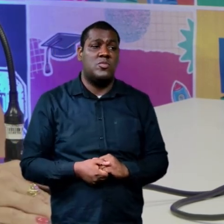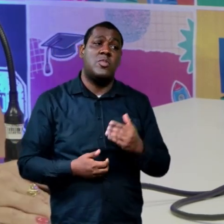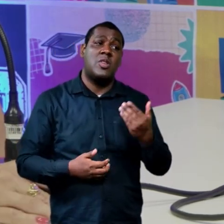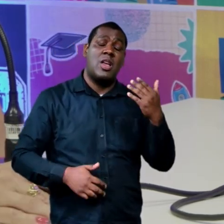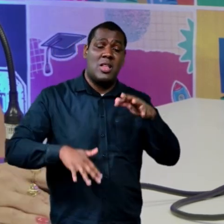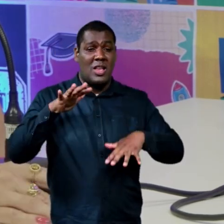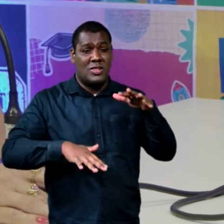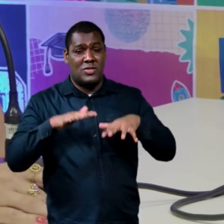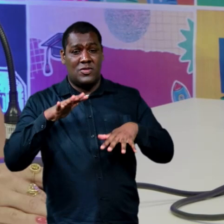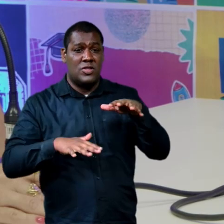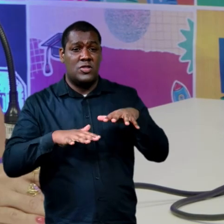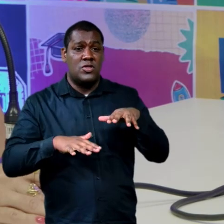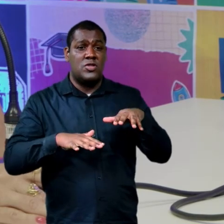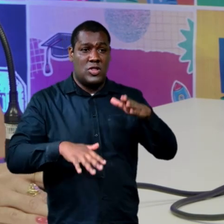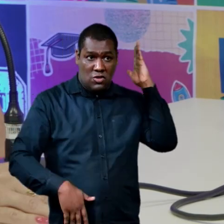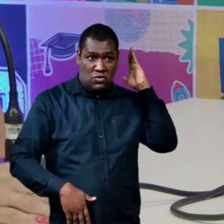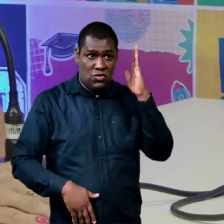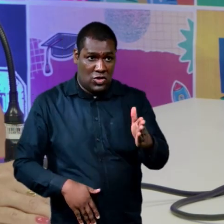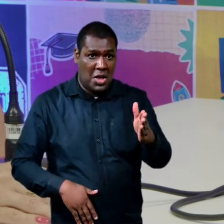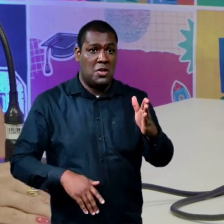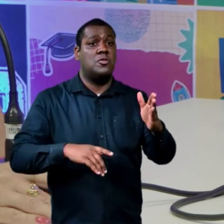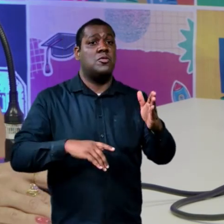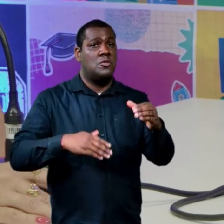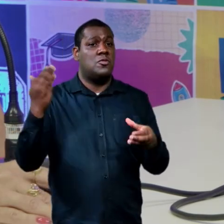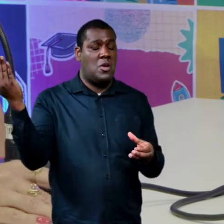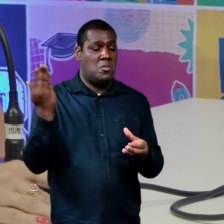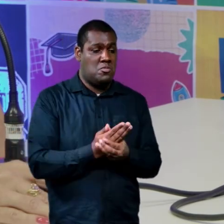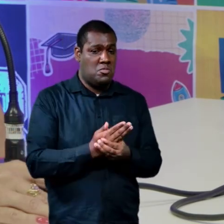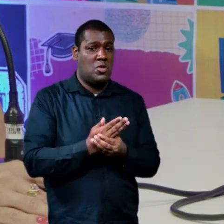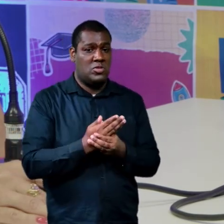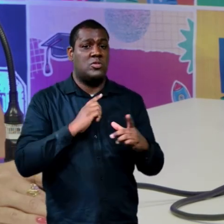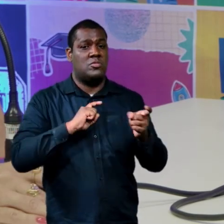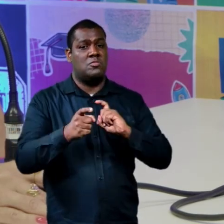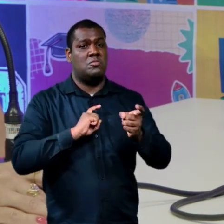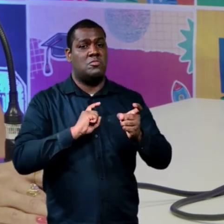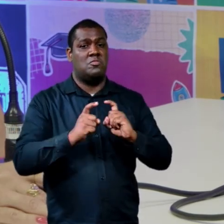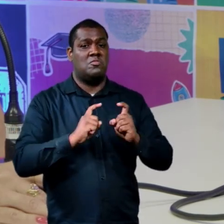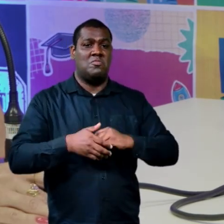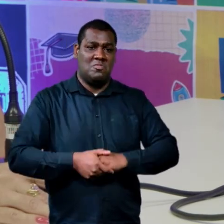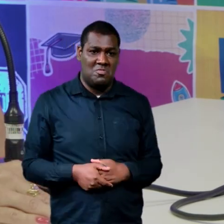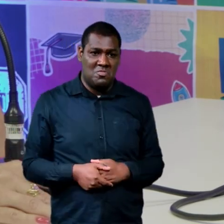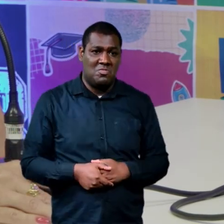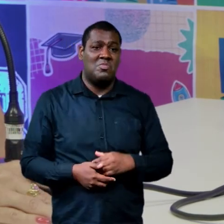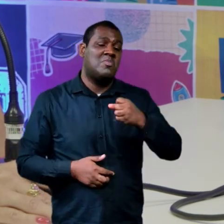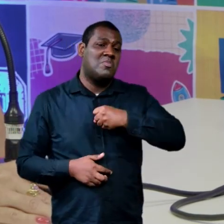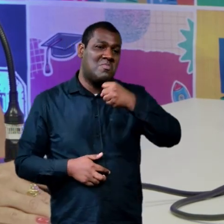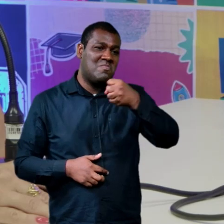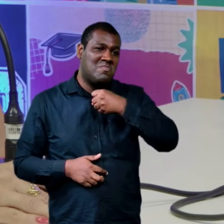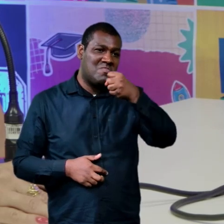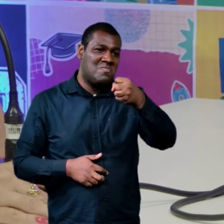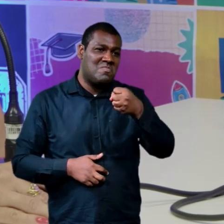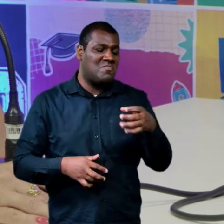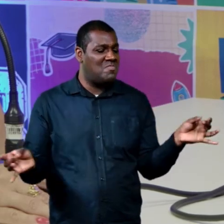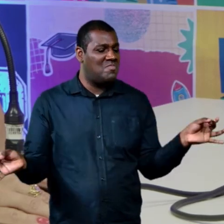transcorre diretamente para um processo administrativo disciplinar, que é um PAD, né? Muito bem, estamos chegando ao final do nosso